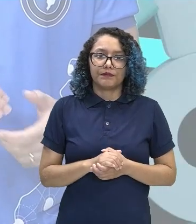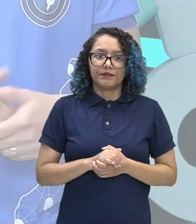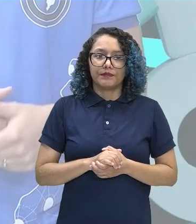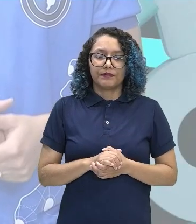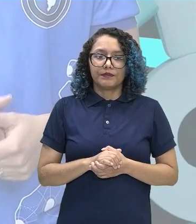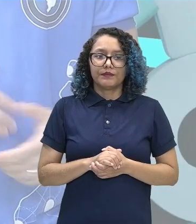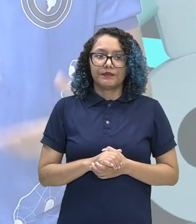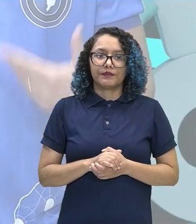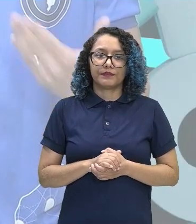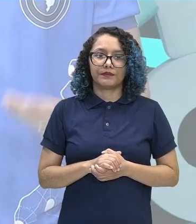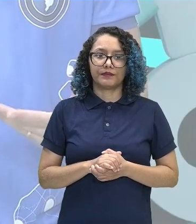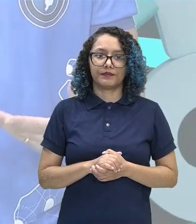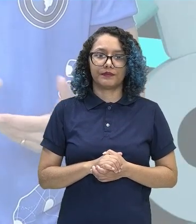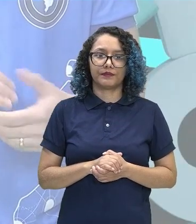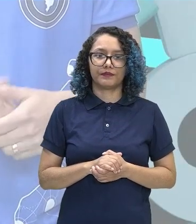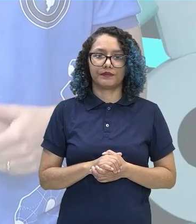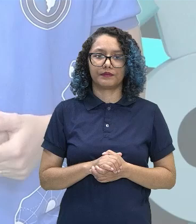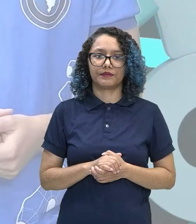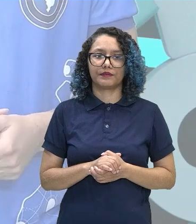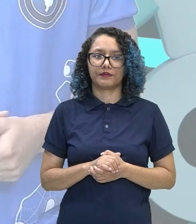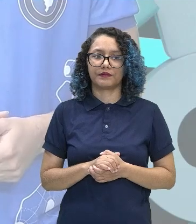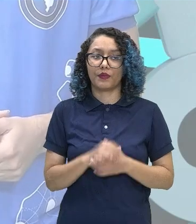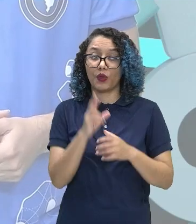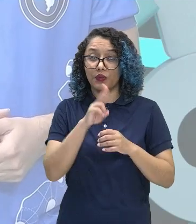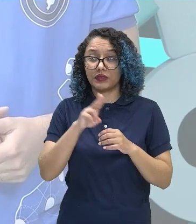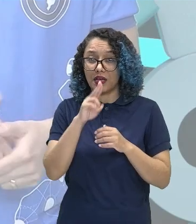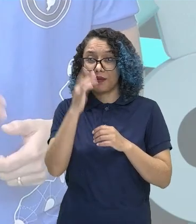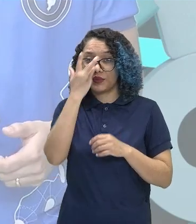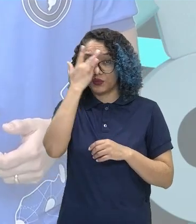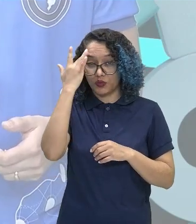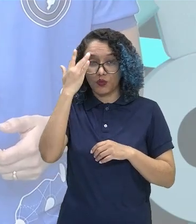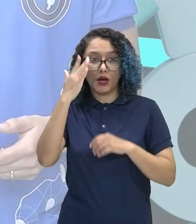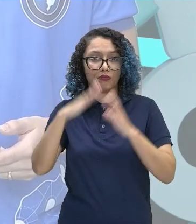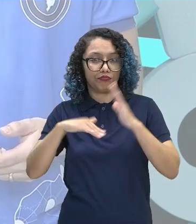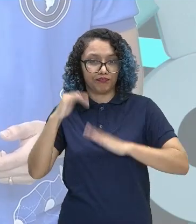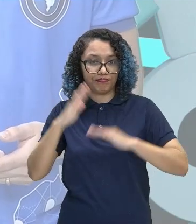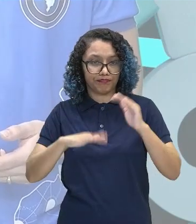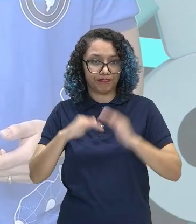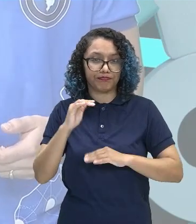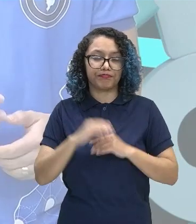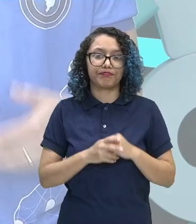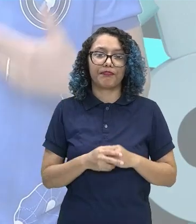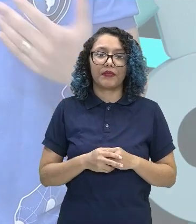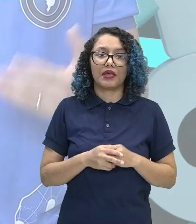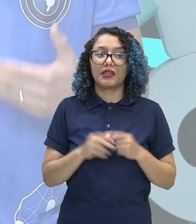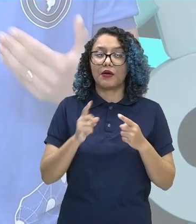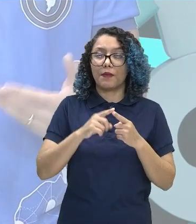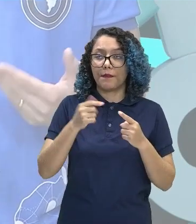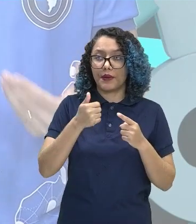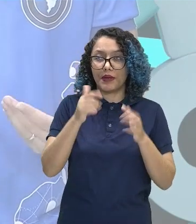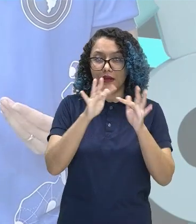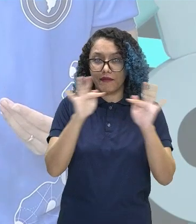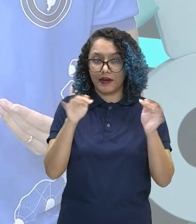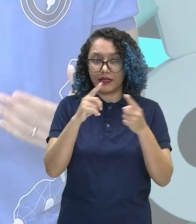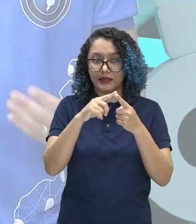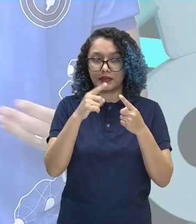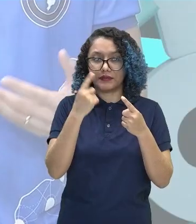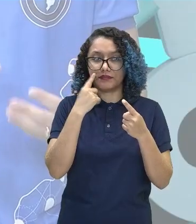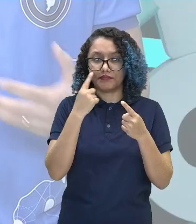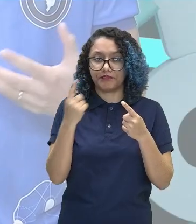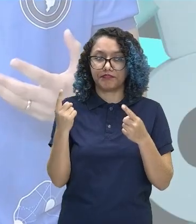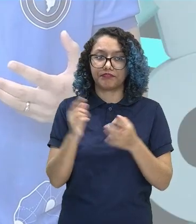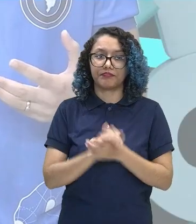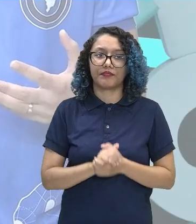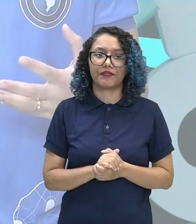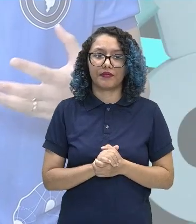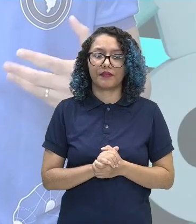Use authority é use autoridade. Então, nós temos aqui from experience. From experience. E aqui é quando